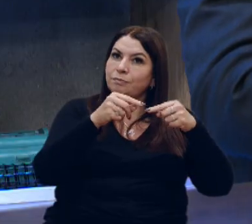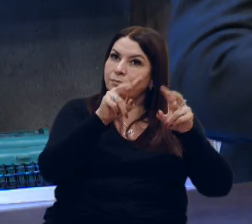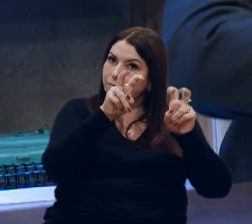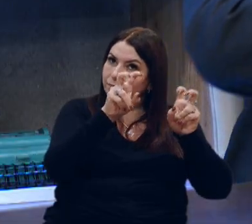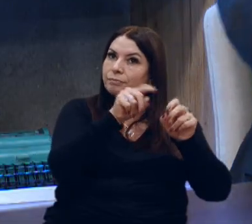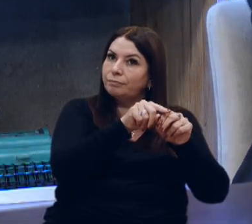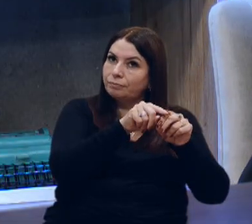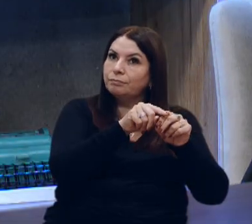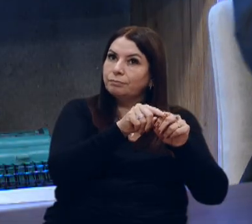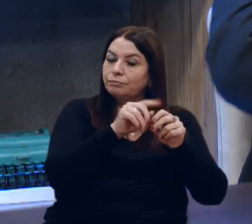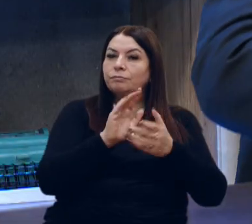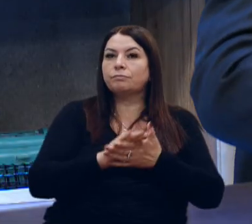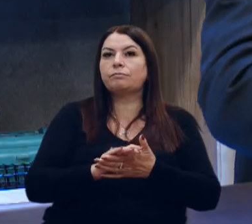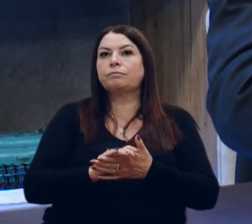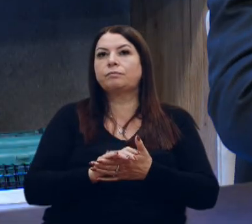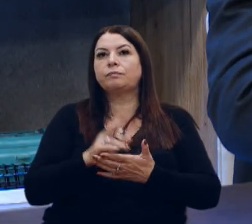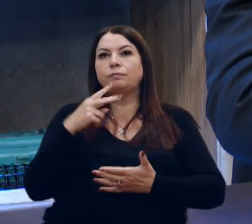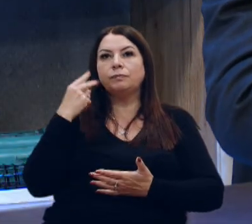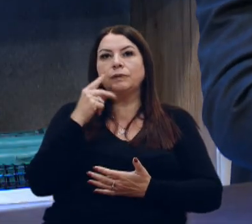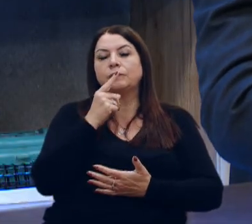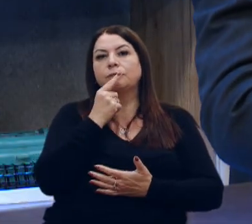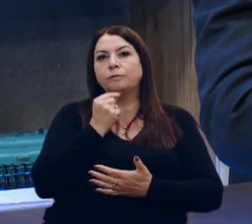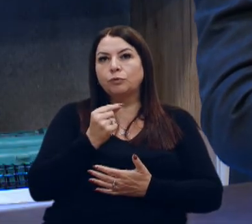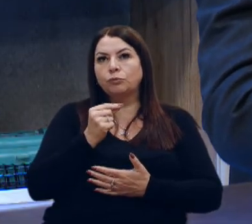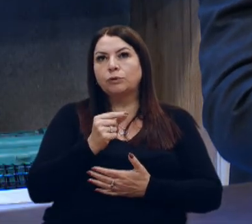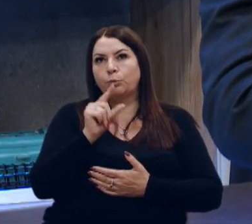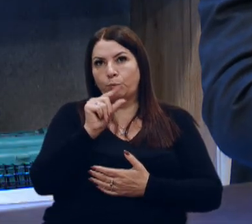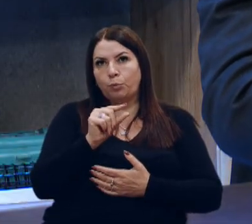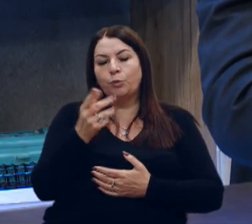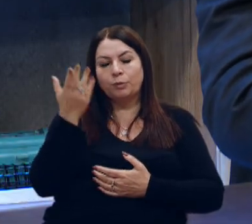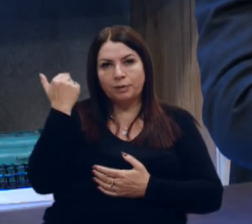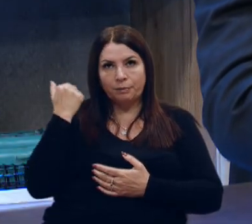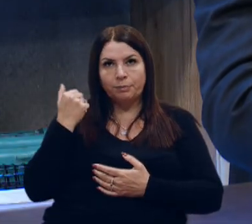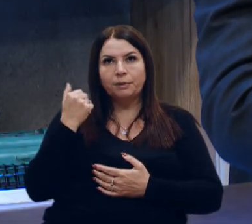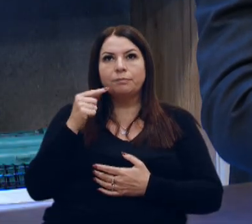parlamentar, notadamente o vereador João Ex, que recém era o